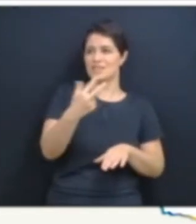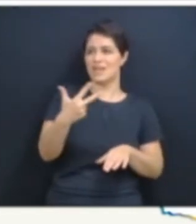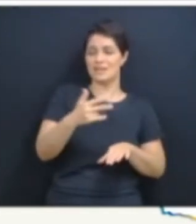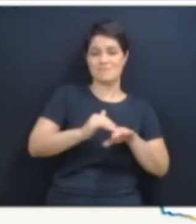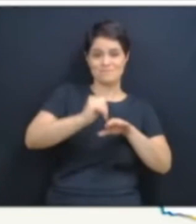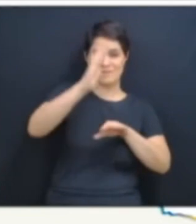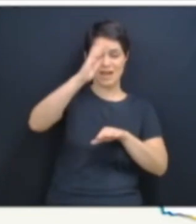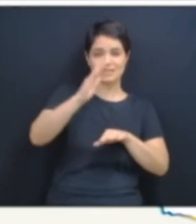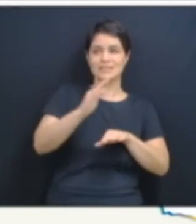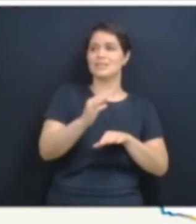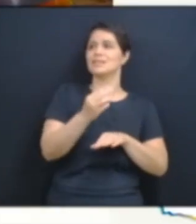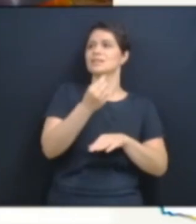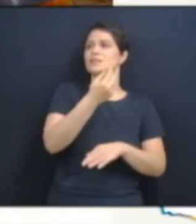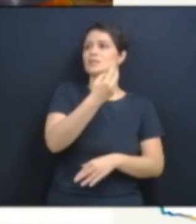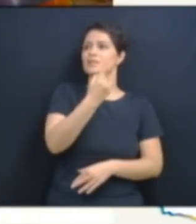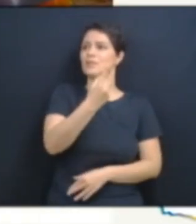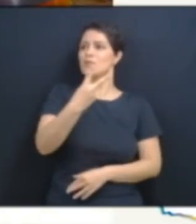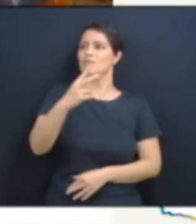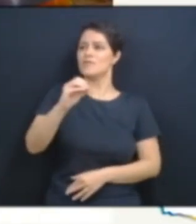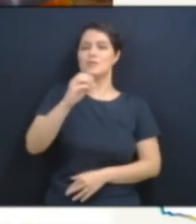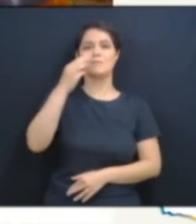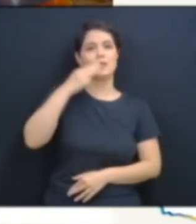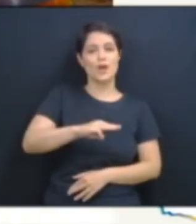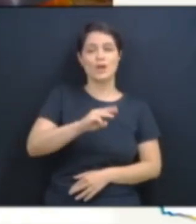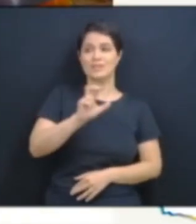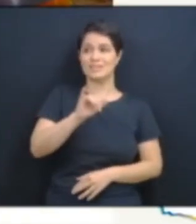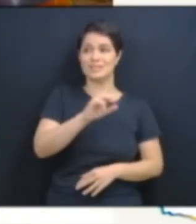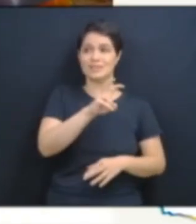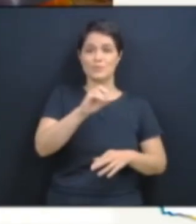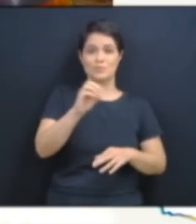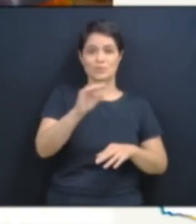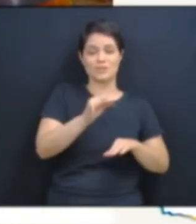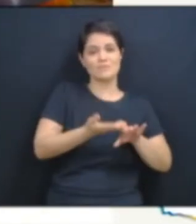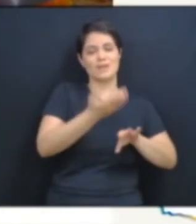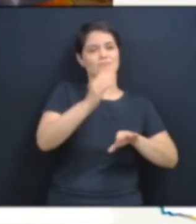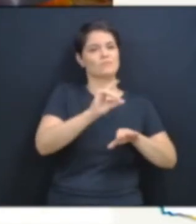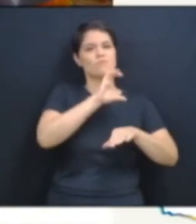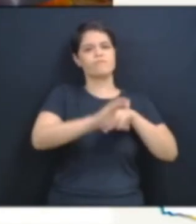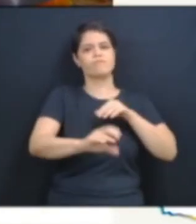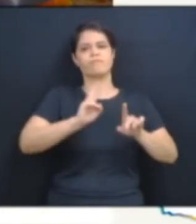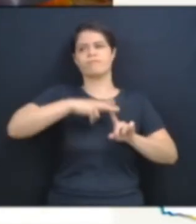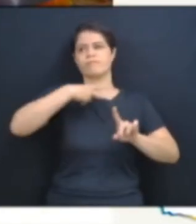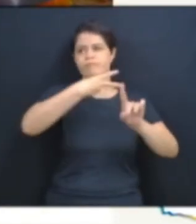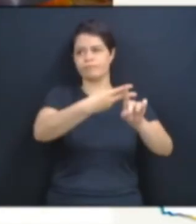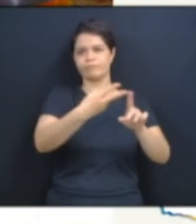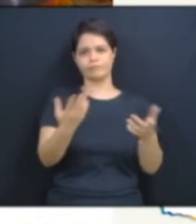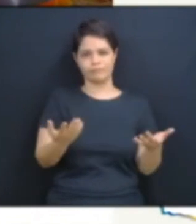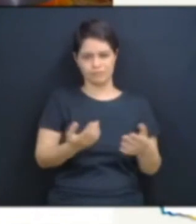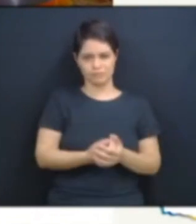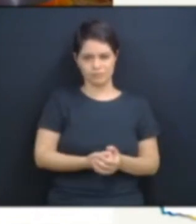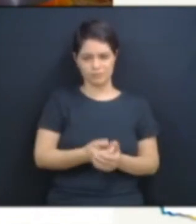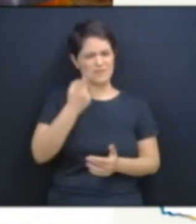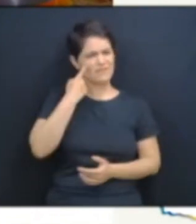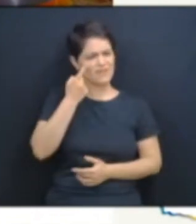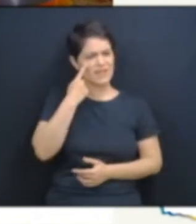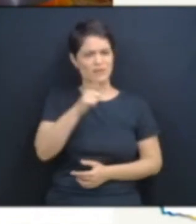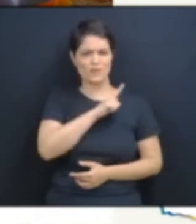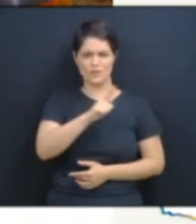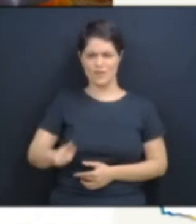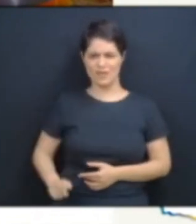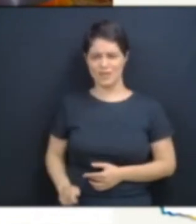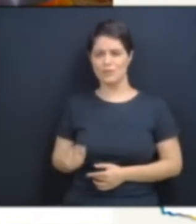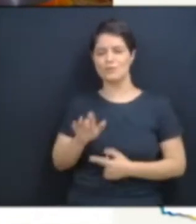milhões. O que eu quero dizer? Isso aqui, ó. Olha só, a postagem ali do governador coloca